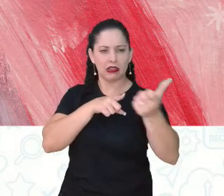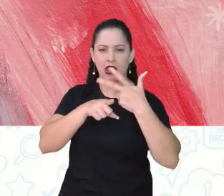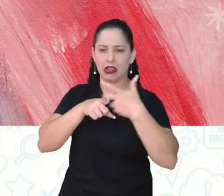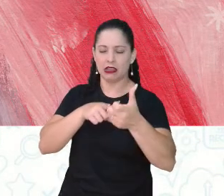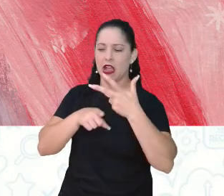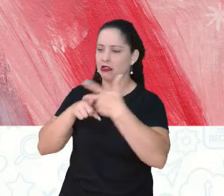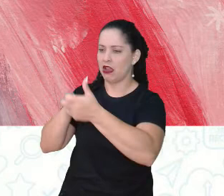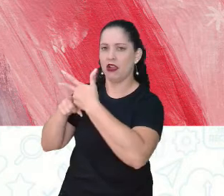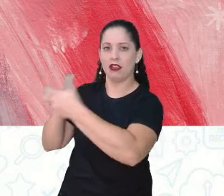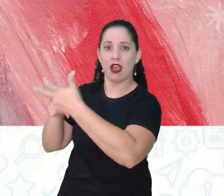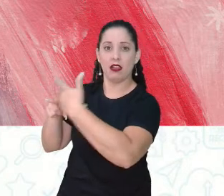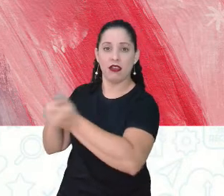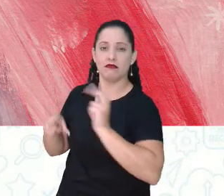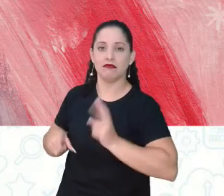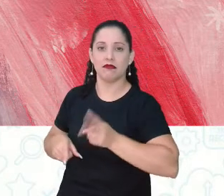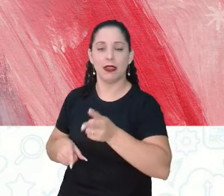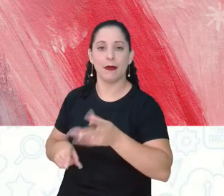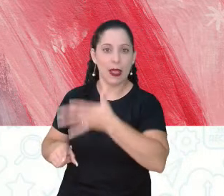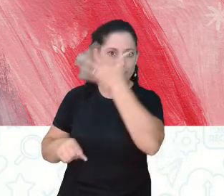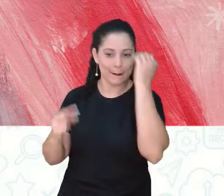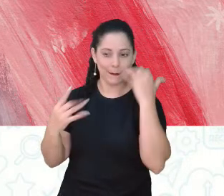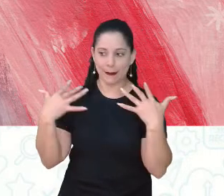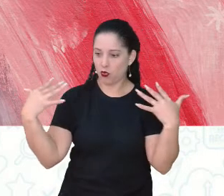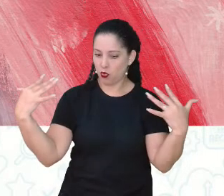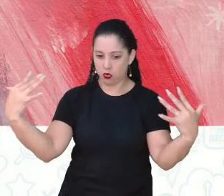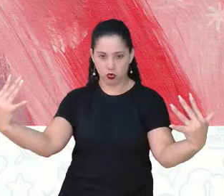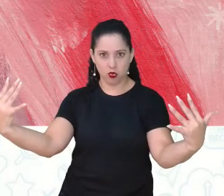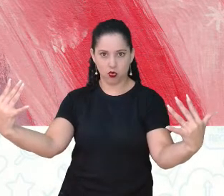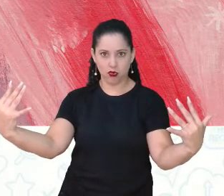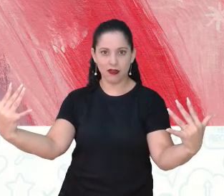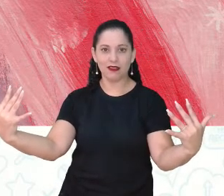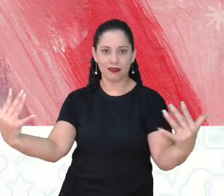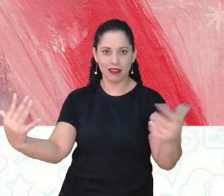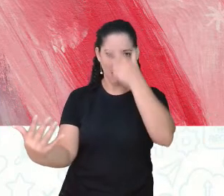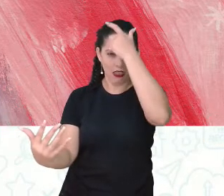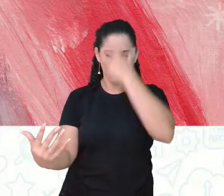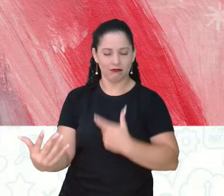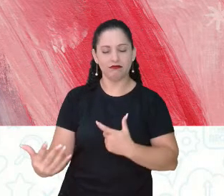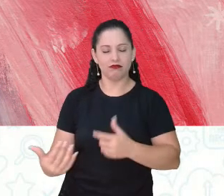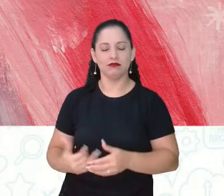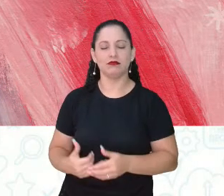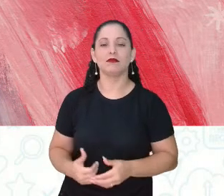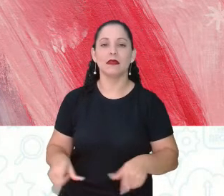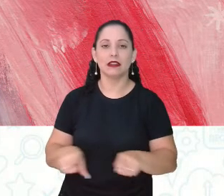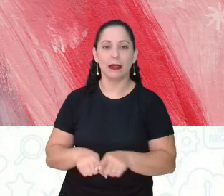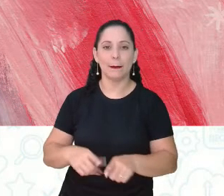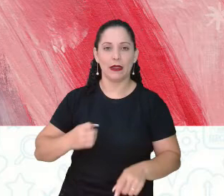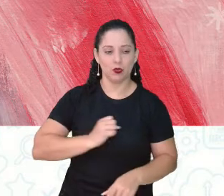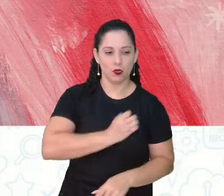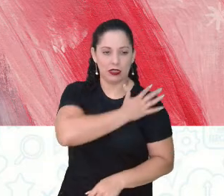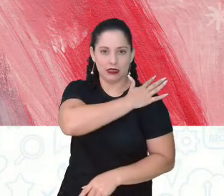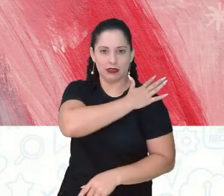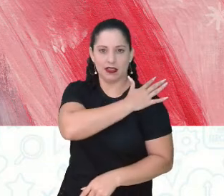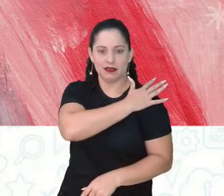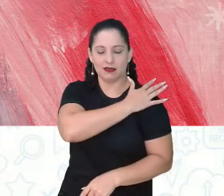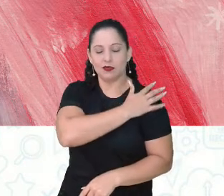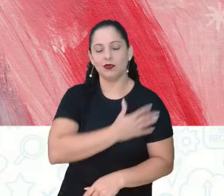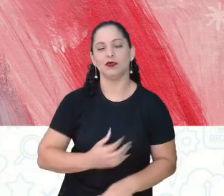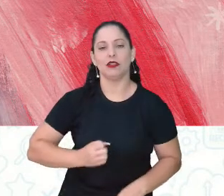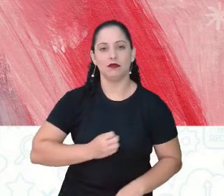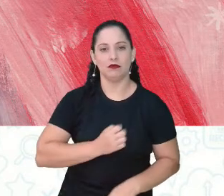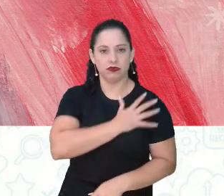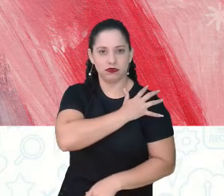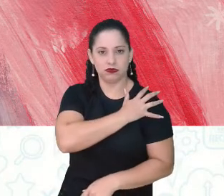destaque. Então, ganha prestígio diante da atuação do exército, o que levou a assumir um